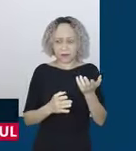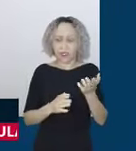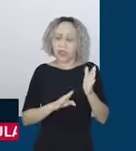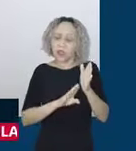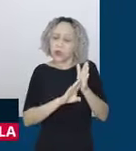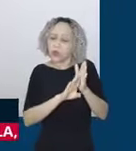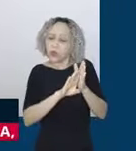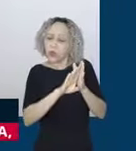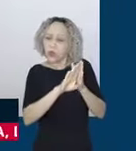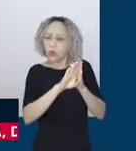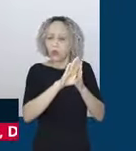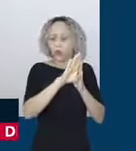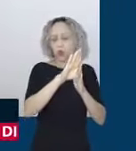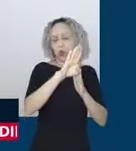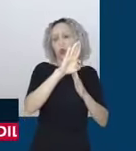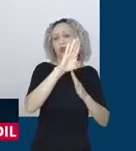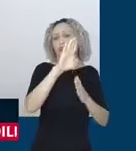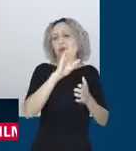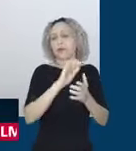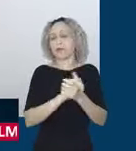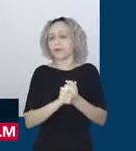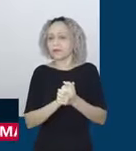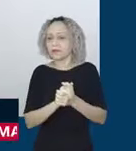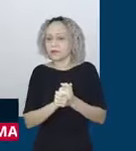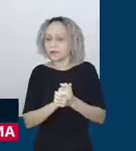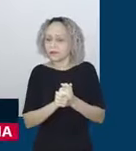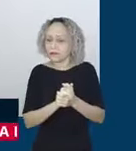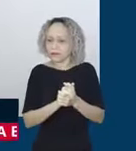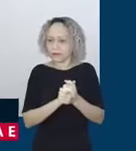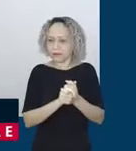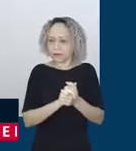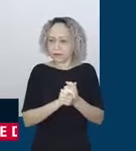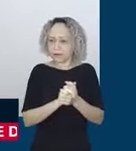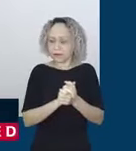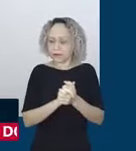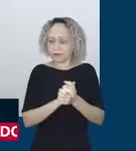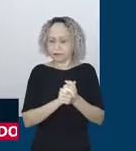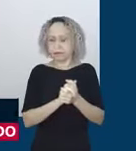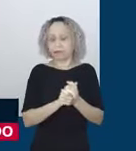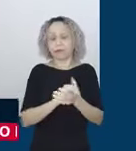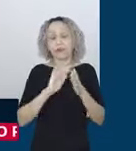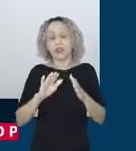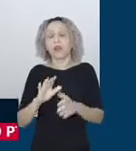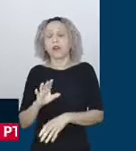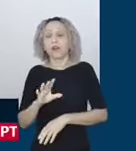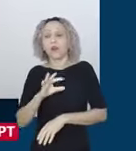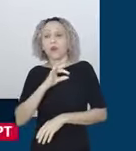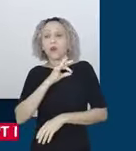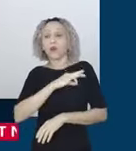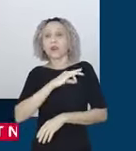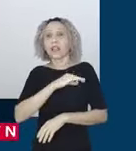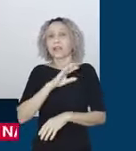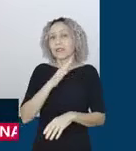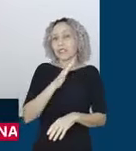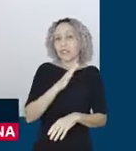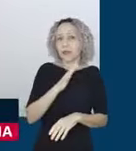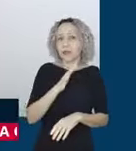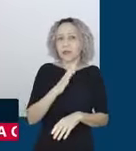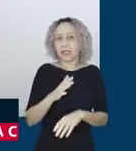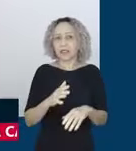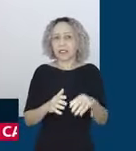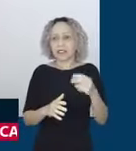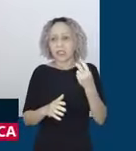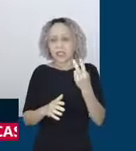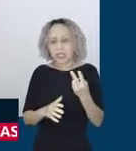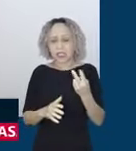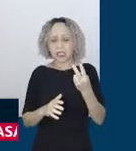mandato anterior, ele revogou a política. E o salário mínimo já estava de novo em $200. Agora